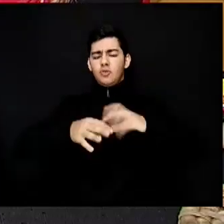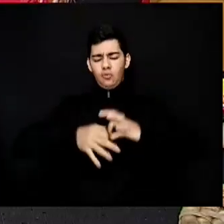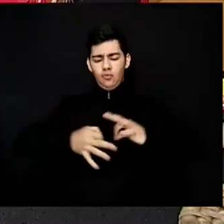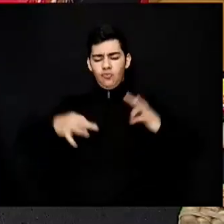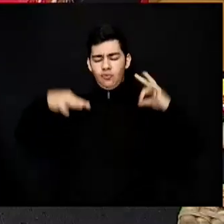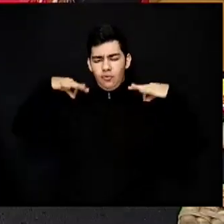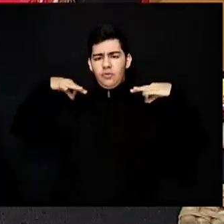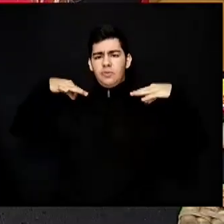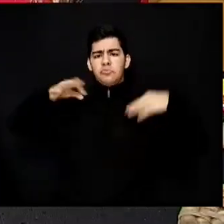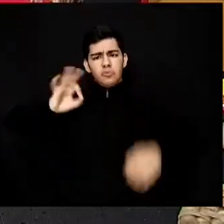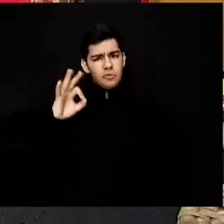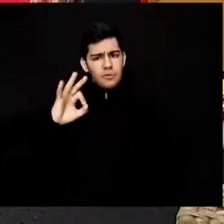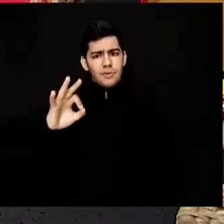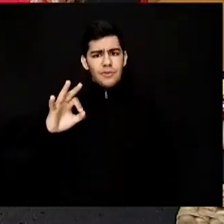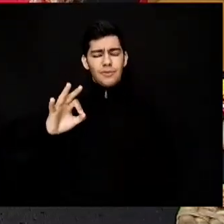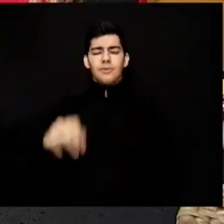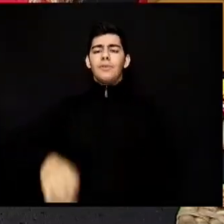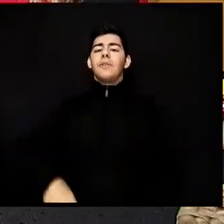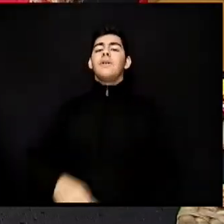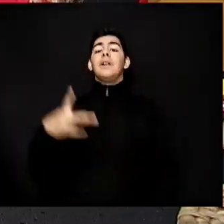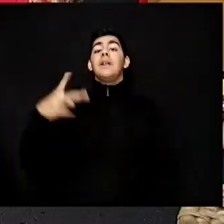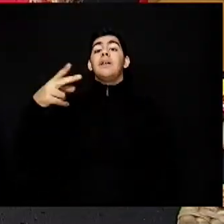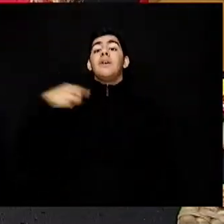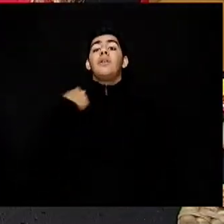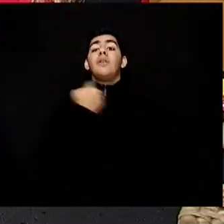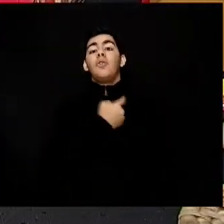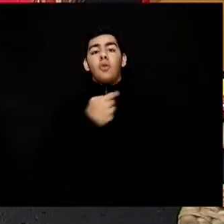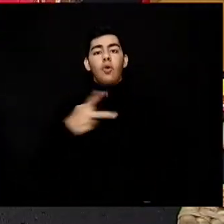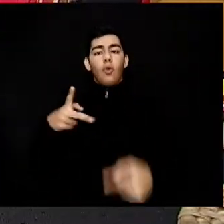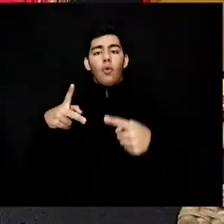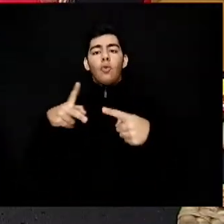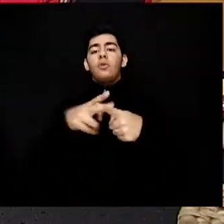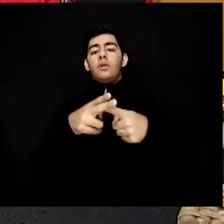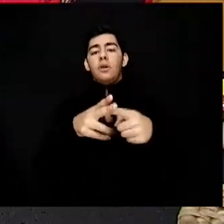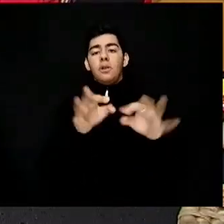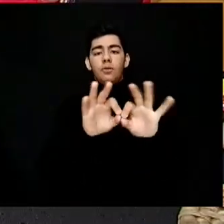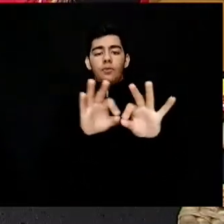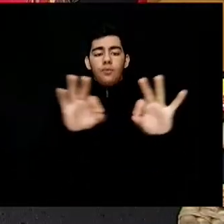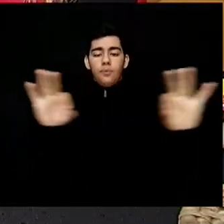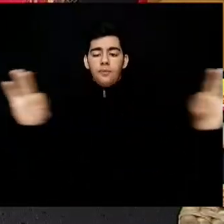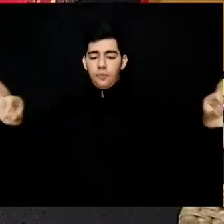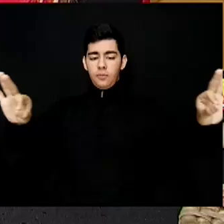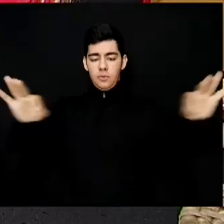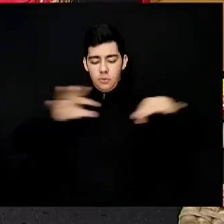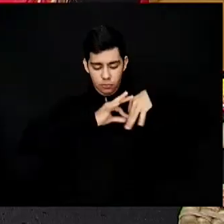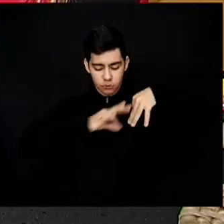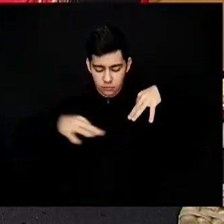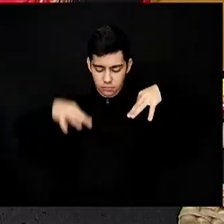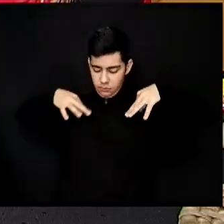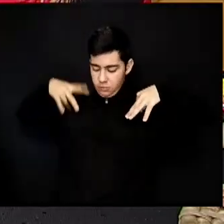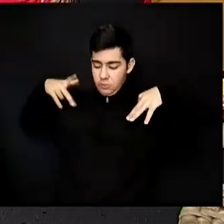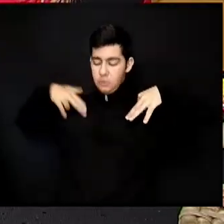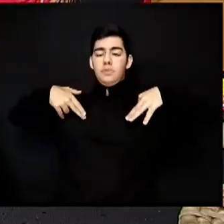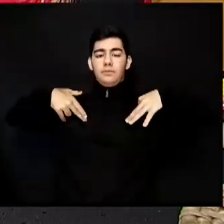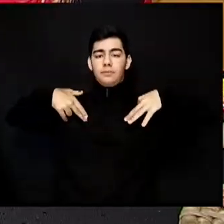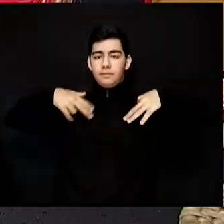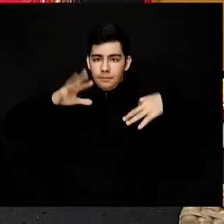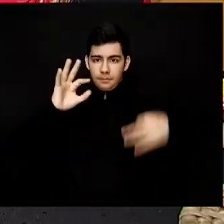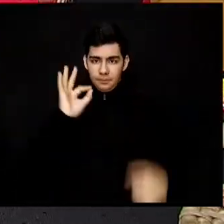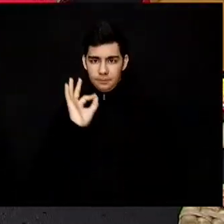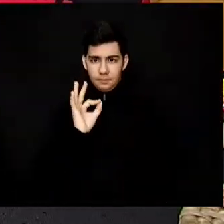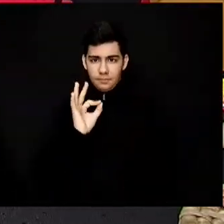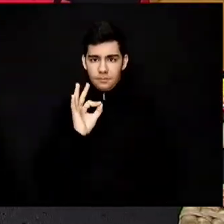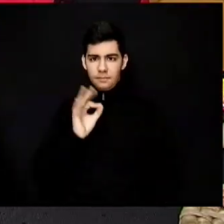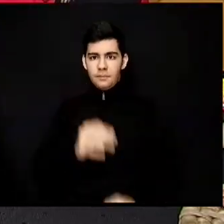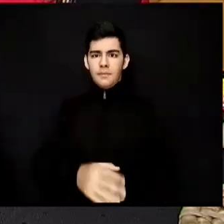gente cortar aí do tamanho que a pessoa fique confortável, que é muito importante. Imagina você usar alguma coisa que fica te